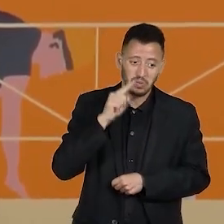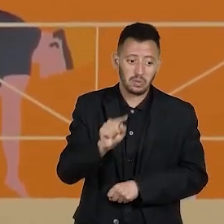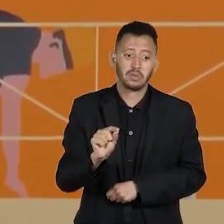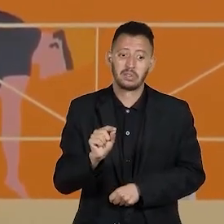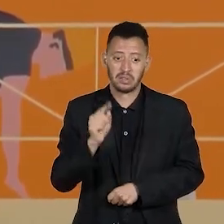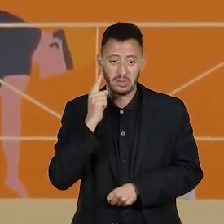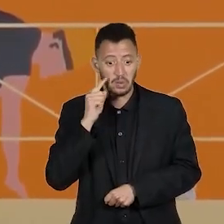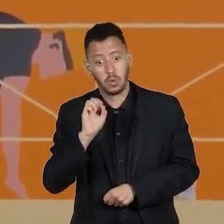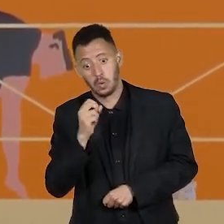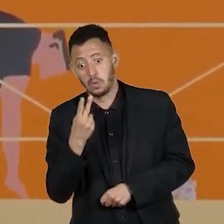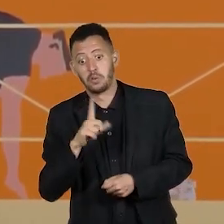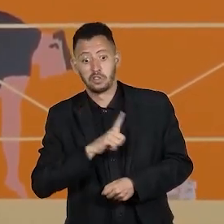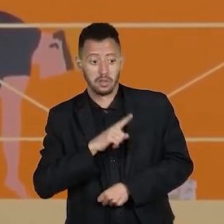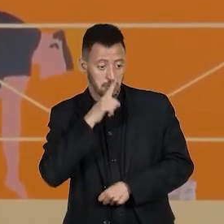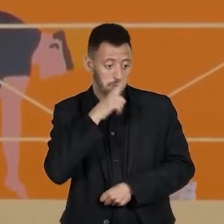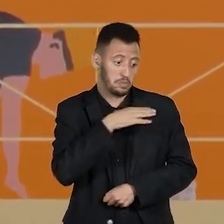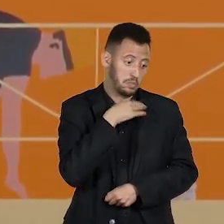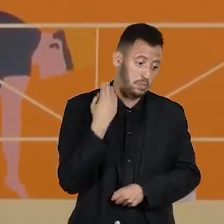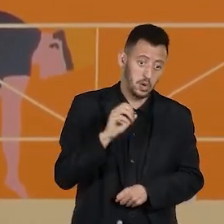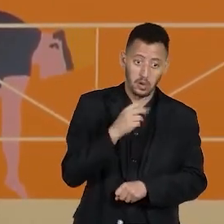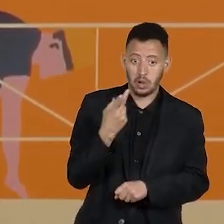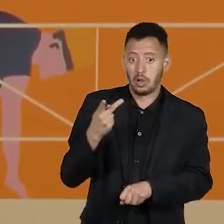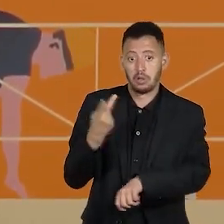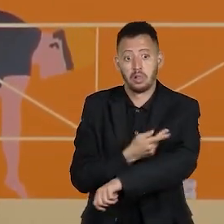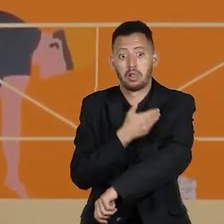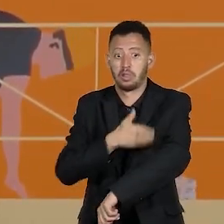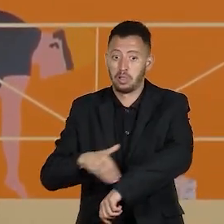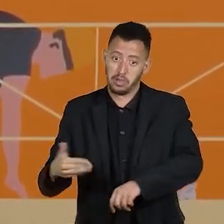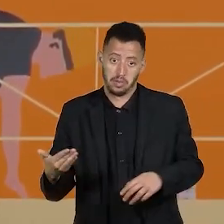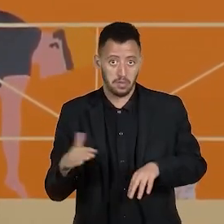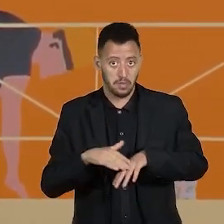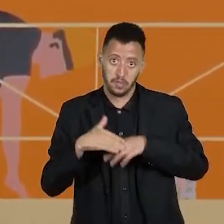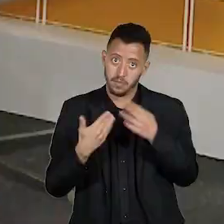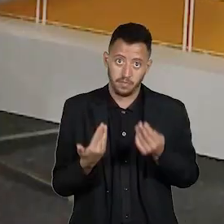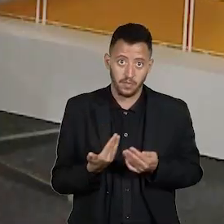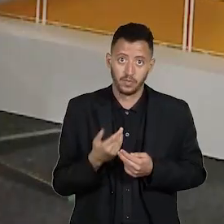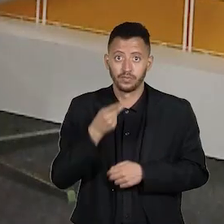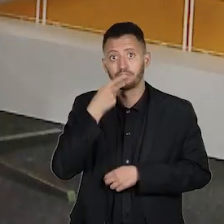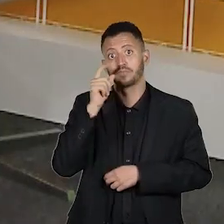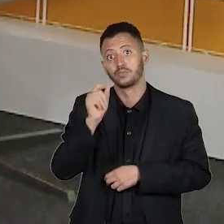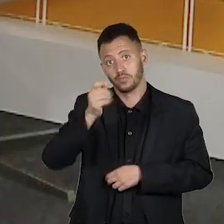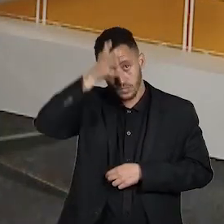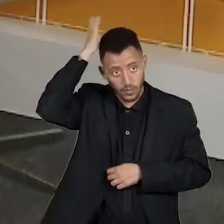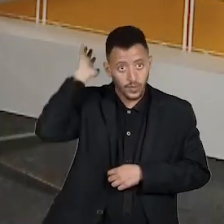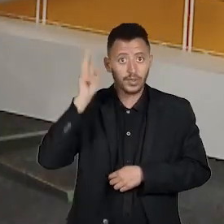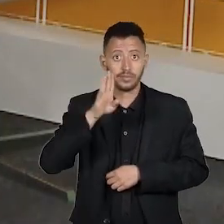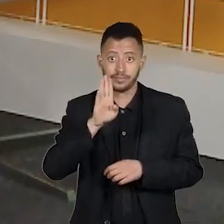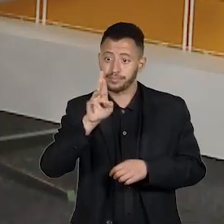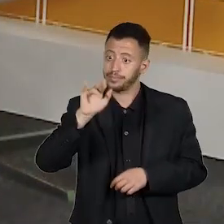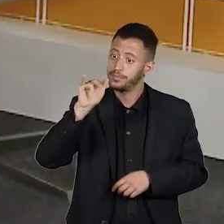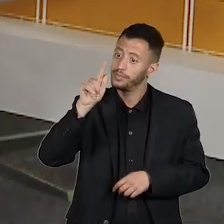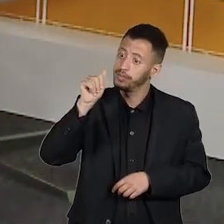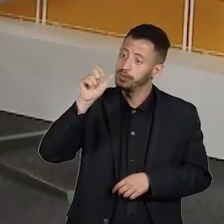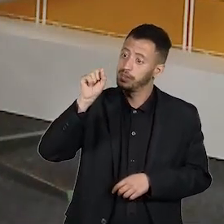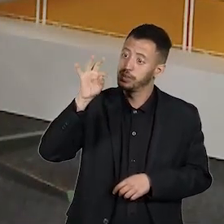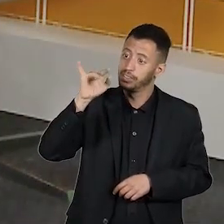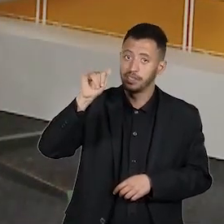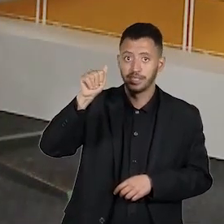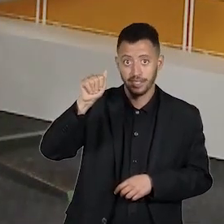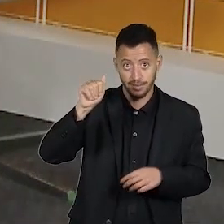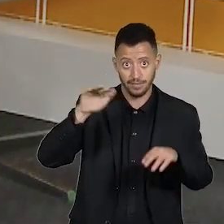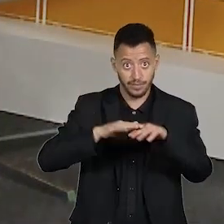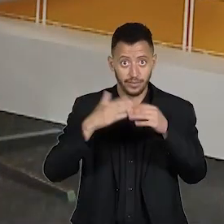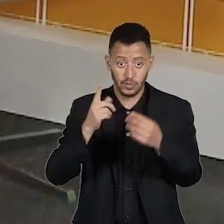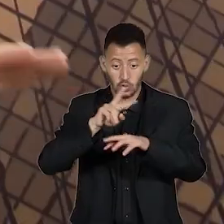uma situação de praticamente morte ou de lesões na submissão àquele risco. A gente está falando dos bombeiros, de brigadistas